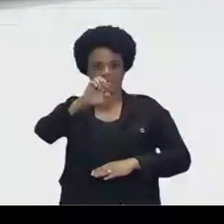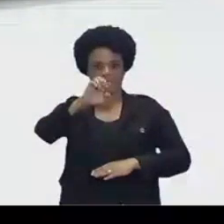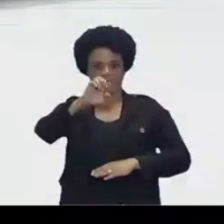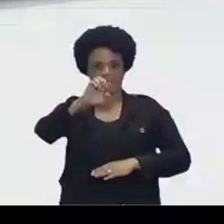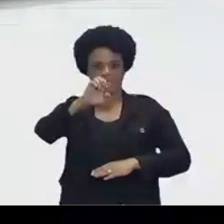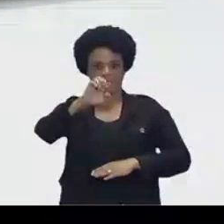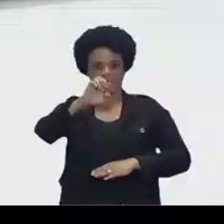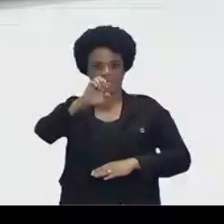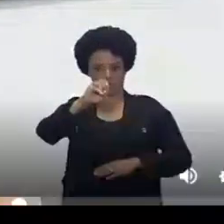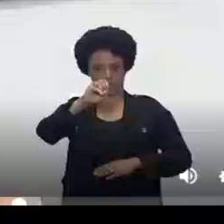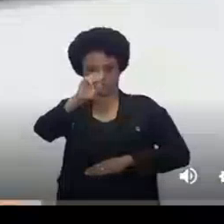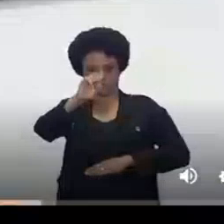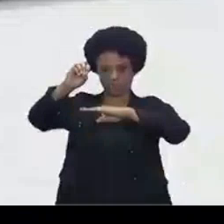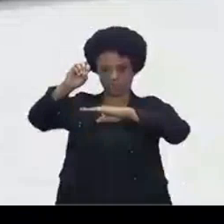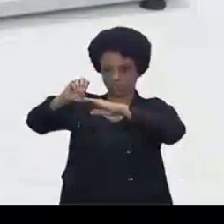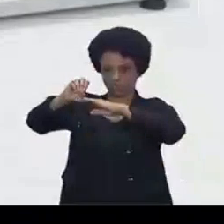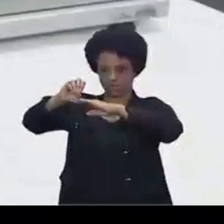nós